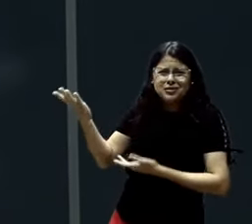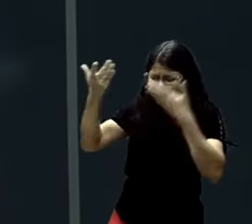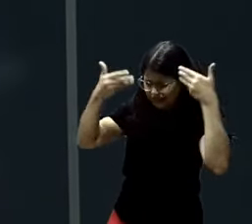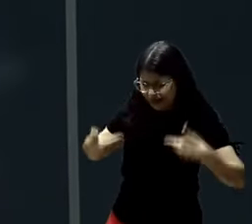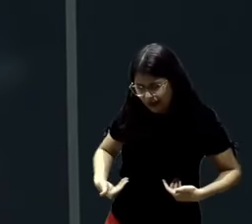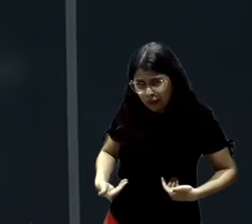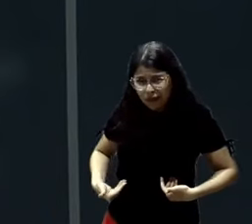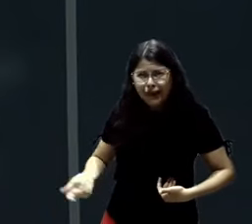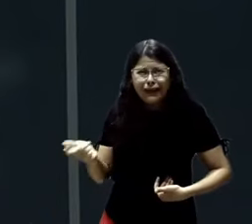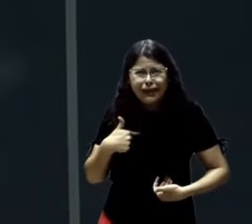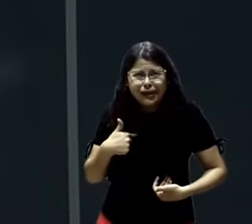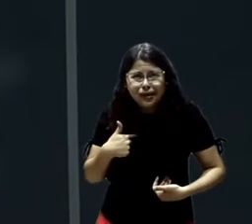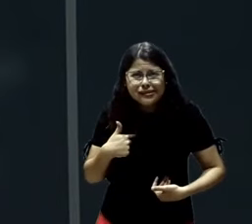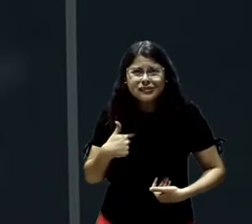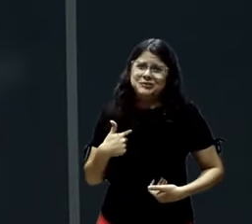eu?